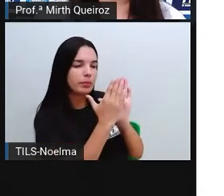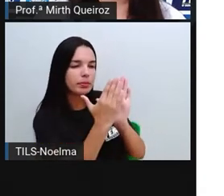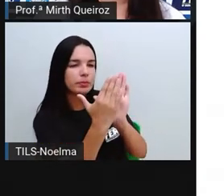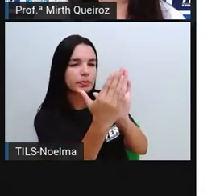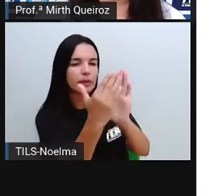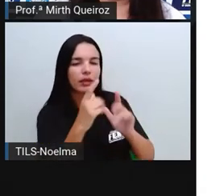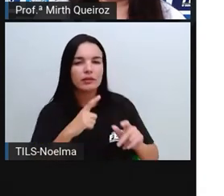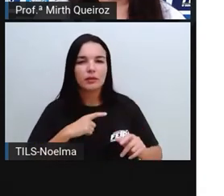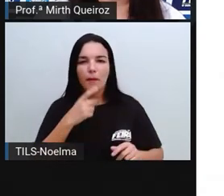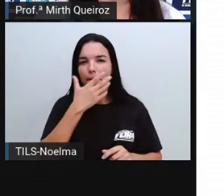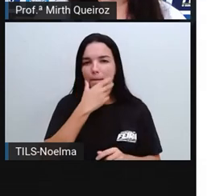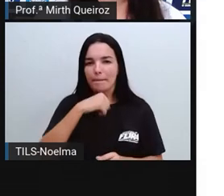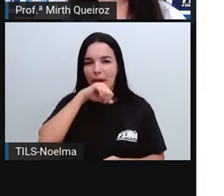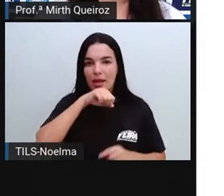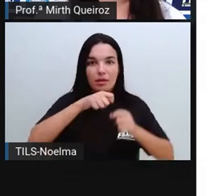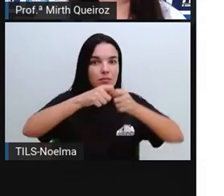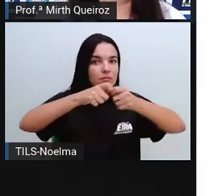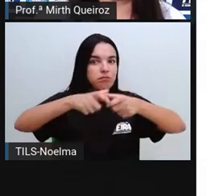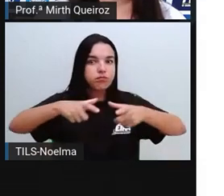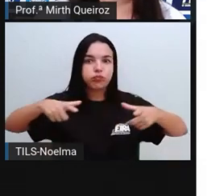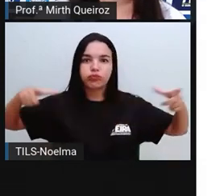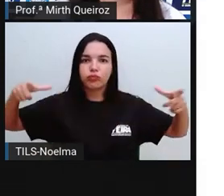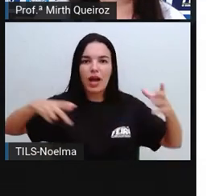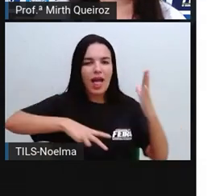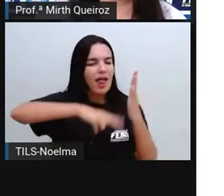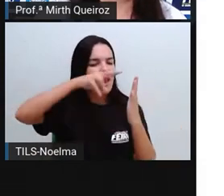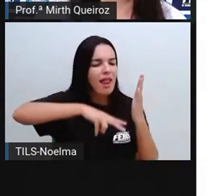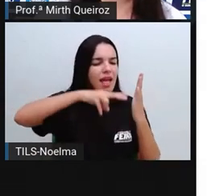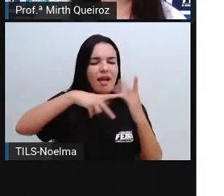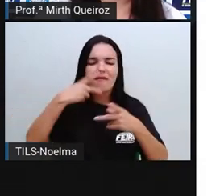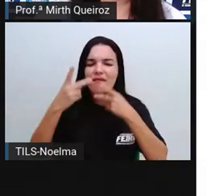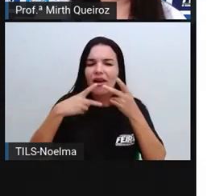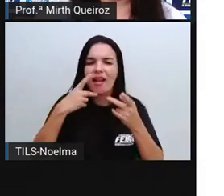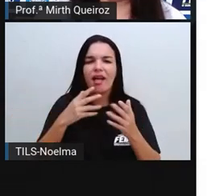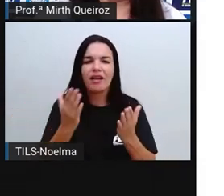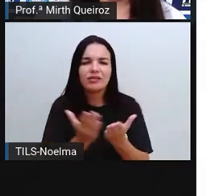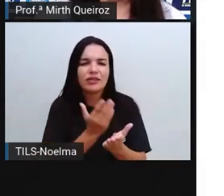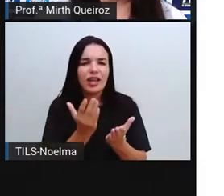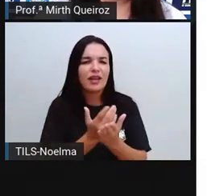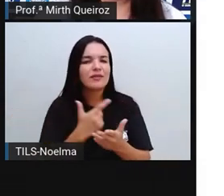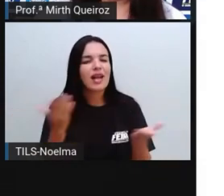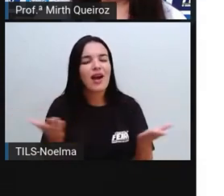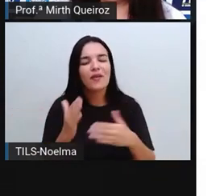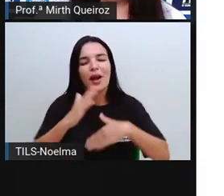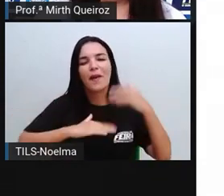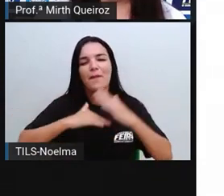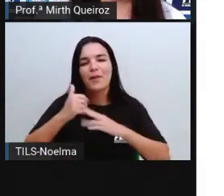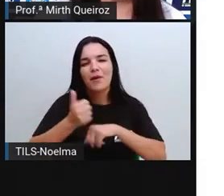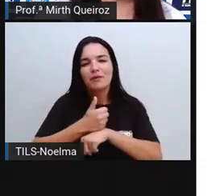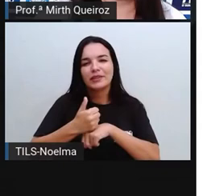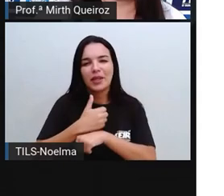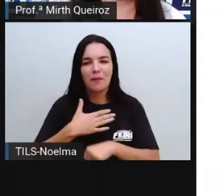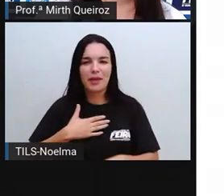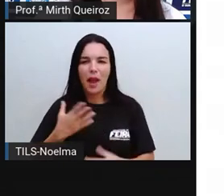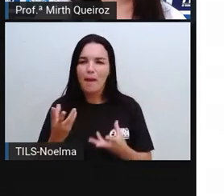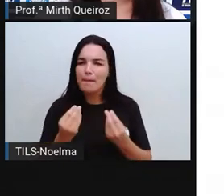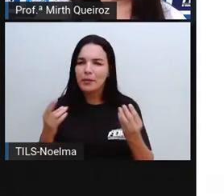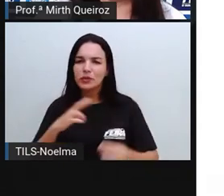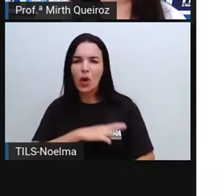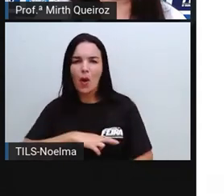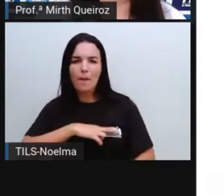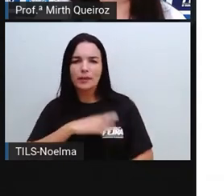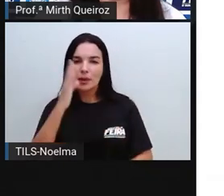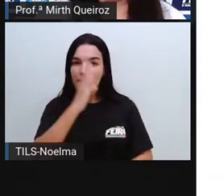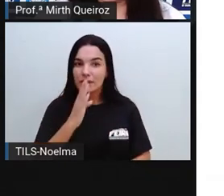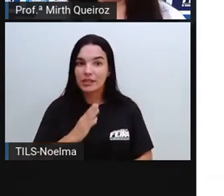dos fundos ampliou-se. Ler e falar de livros virou profissão e muitos romances brasileiros